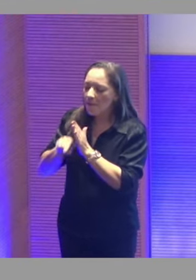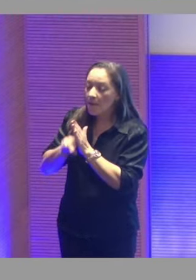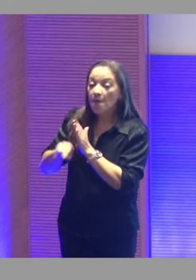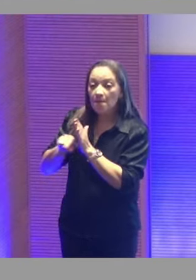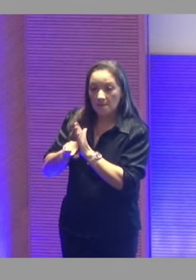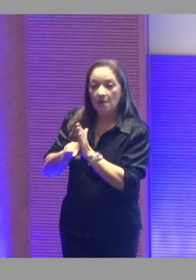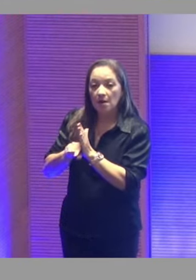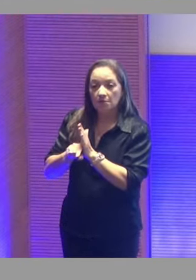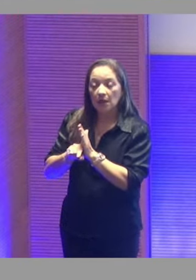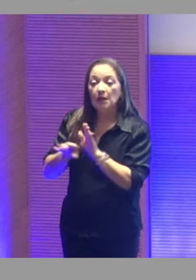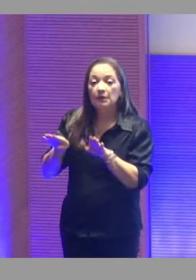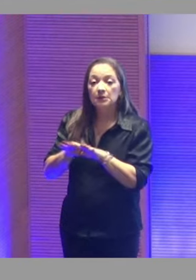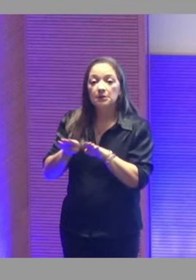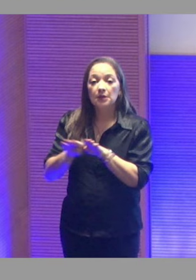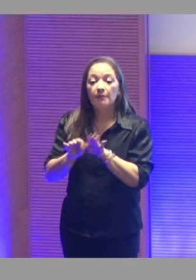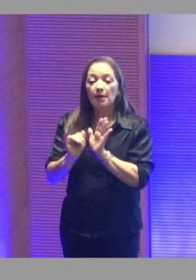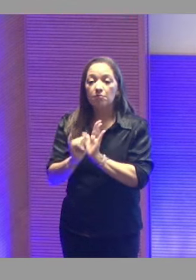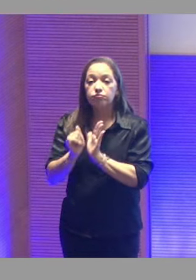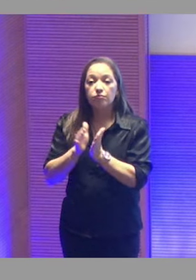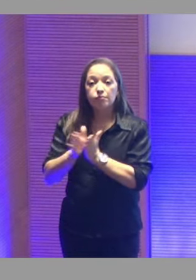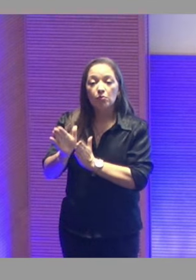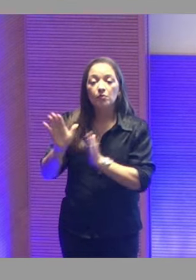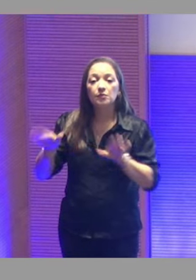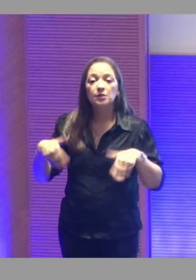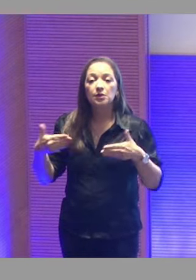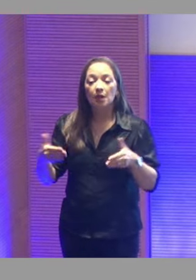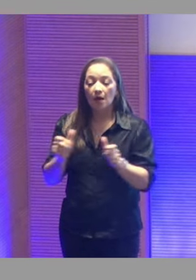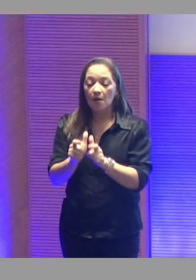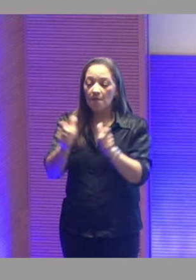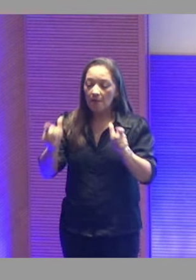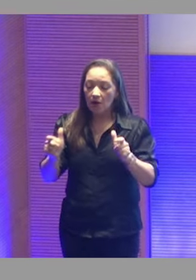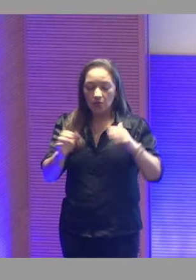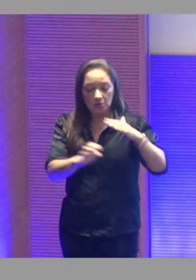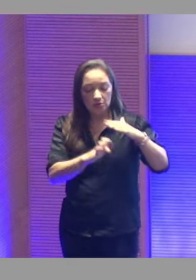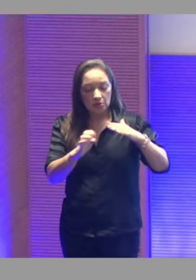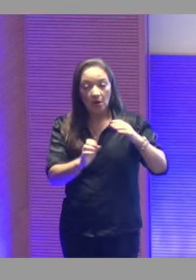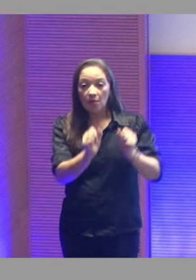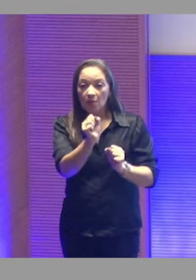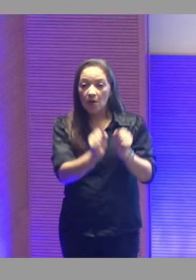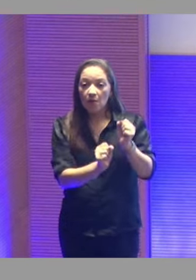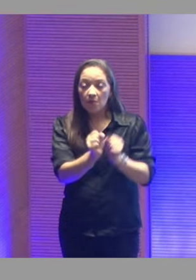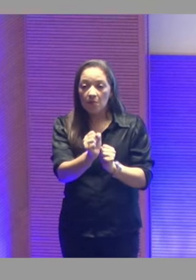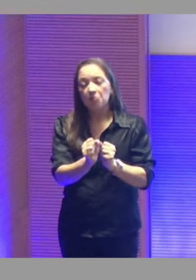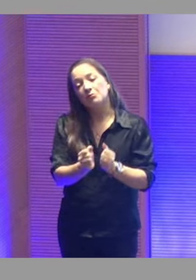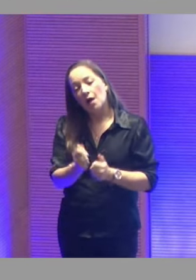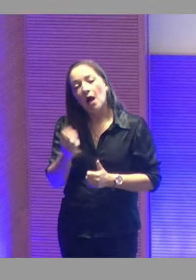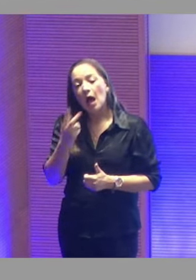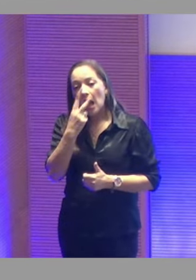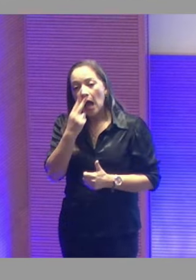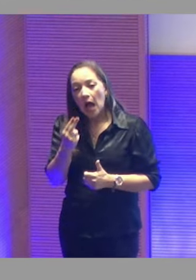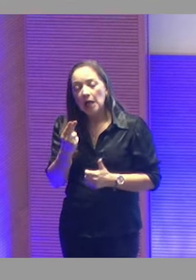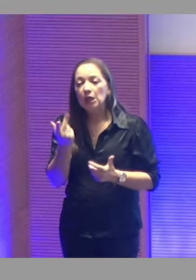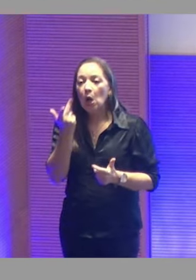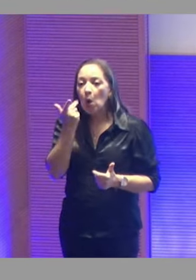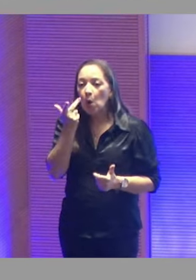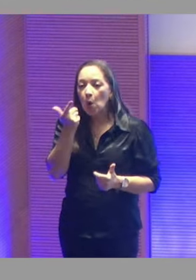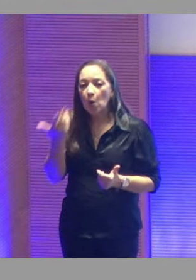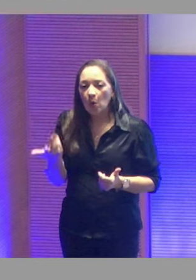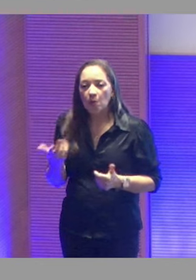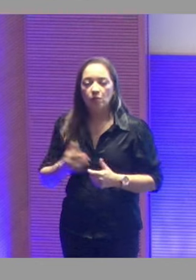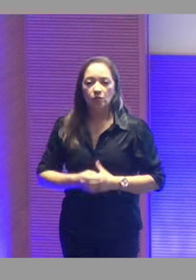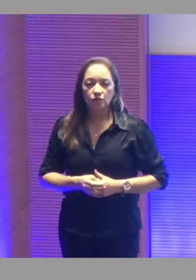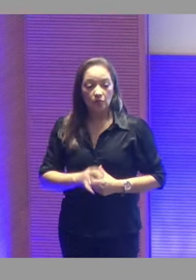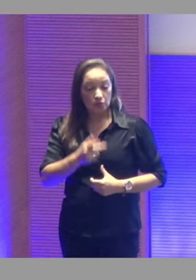em preto uma linha na metade né a gente vê que a maioria das organizações consideram muito comum ou comum é que no seu